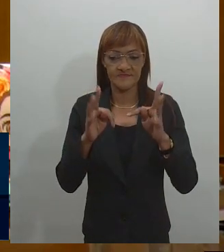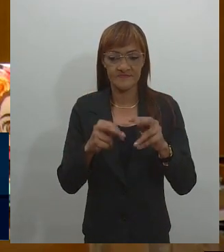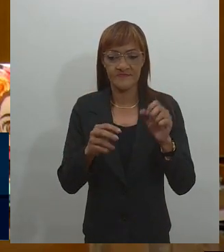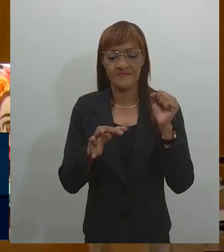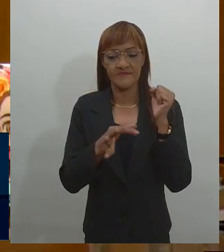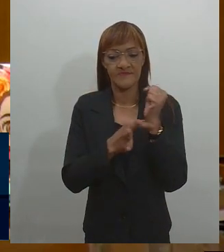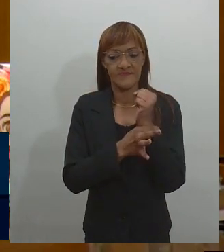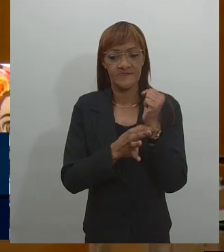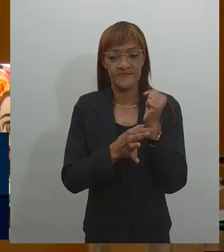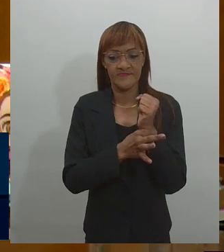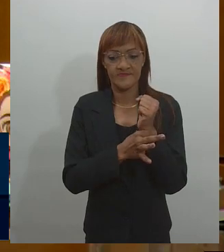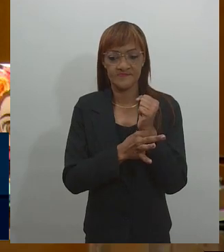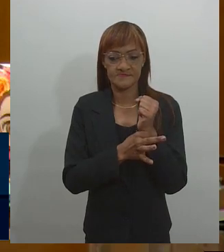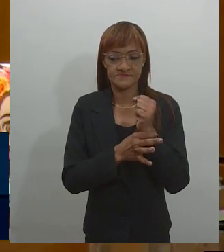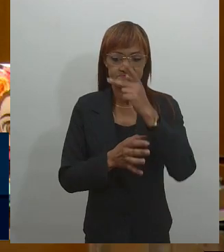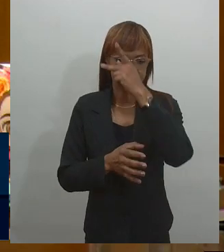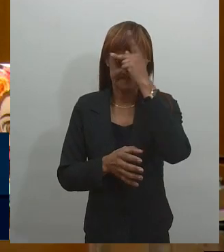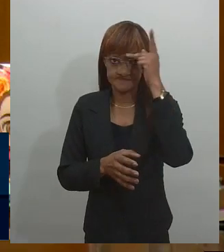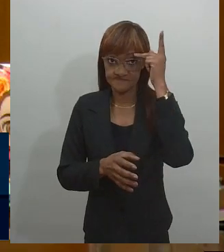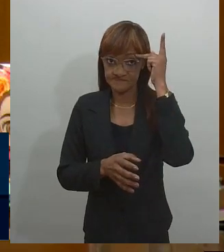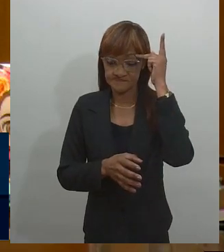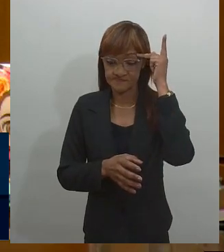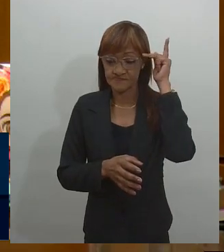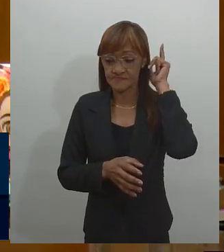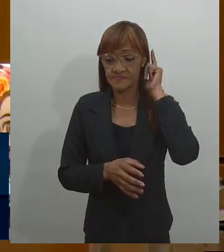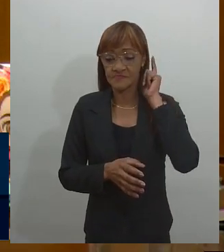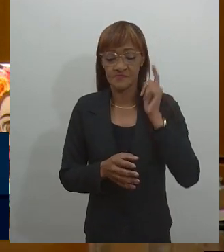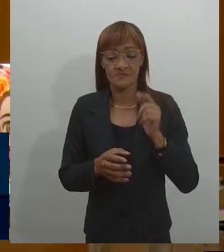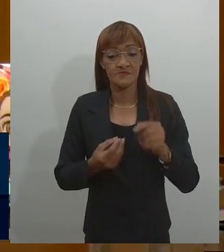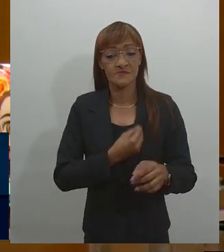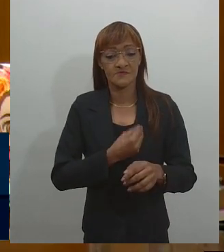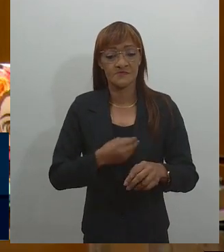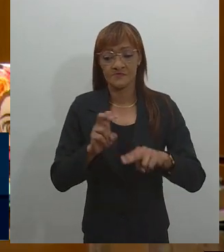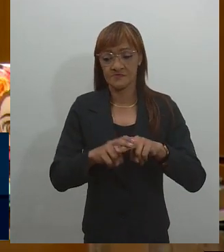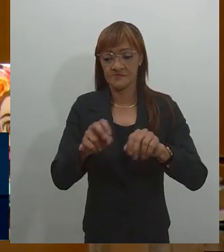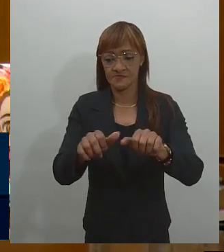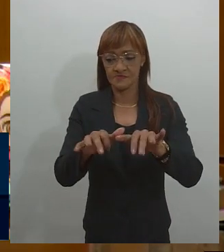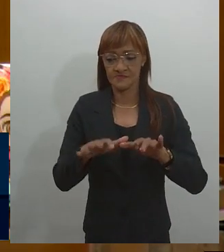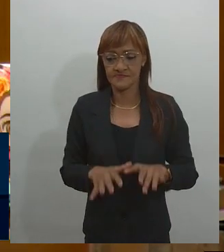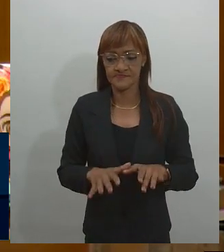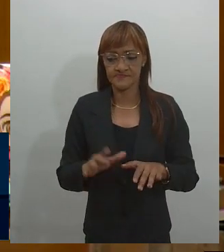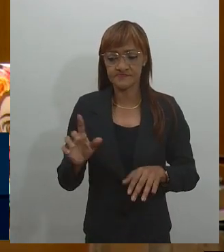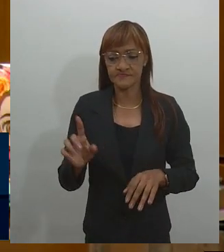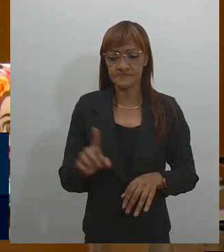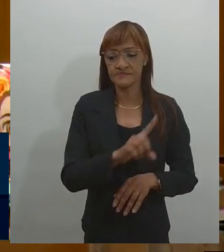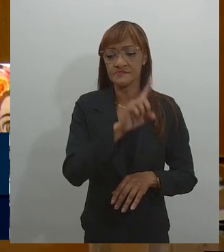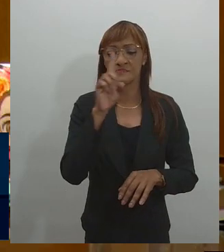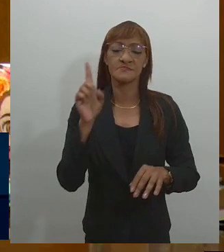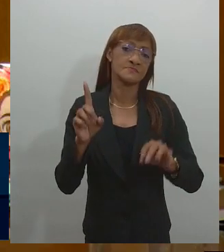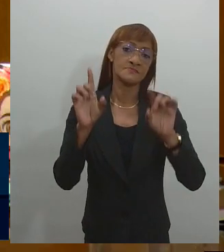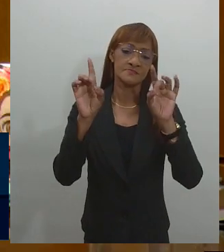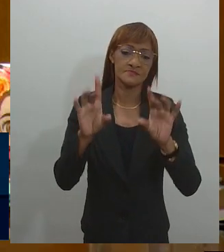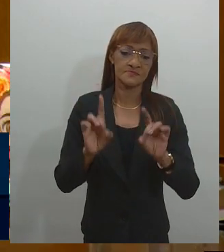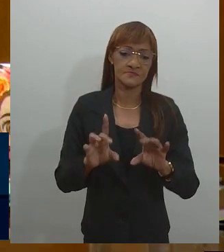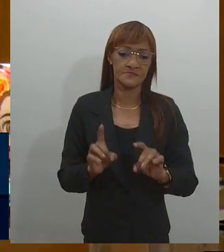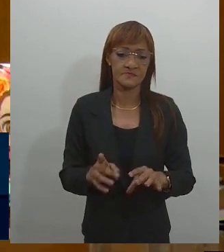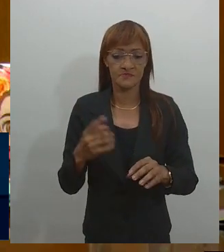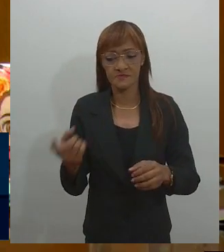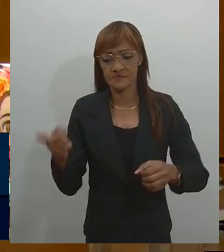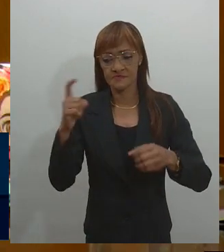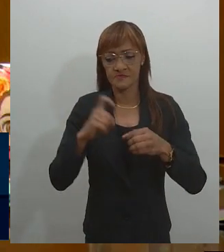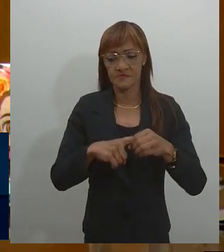na galeria, nesse dia tão especial do retorno das atividades parlamentares depois